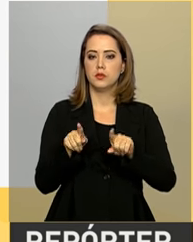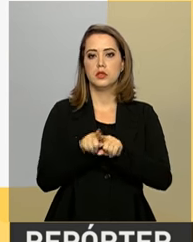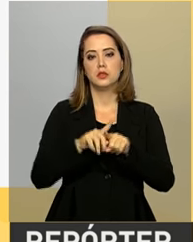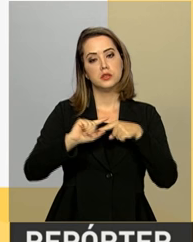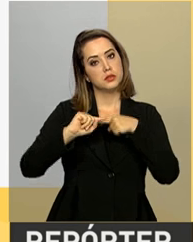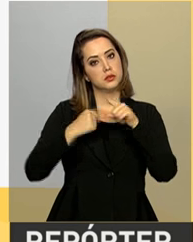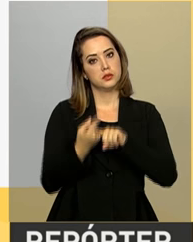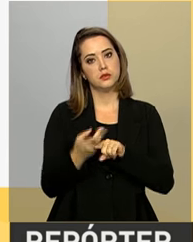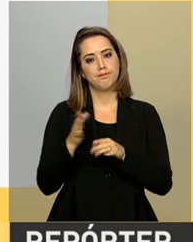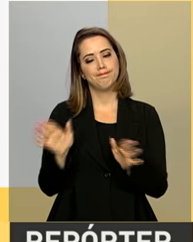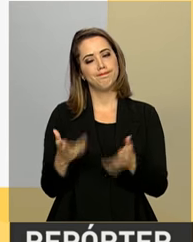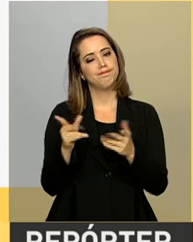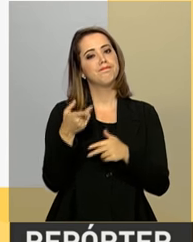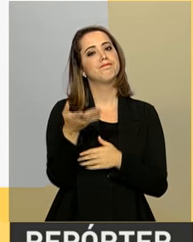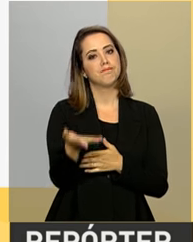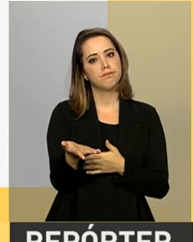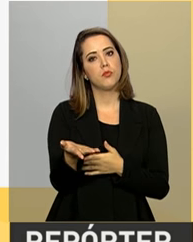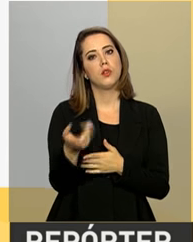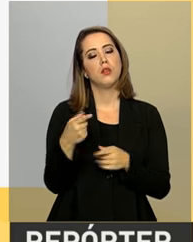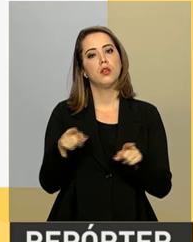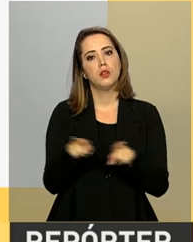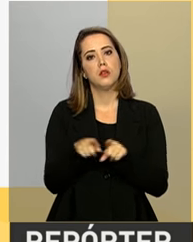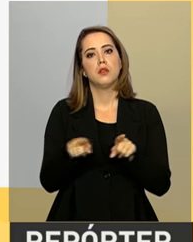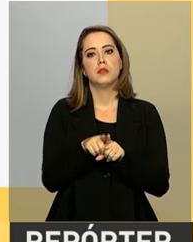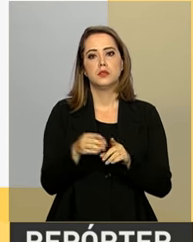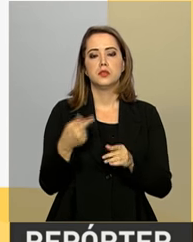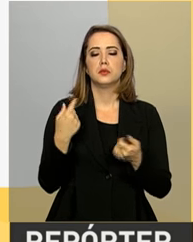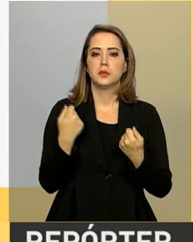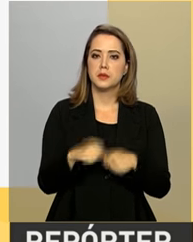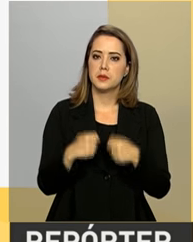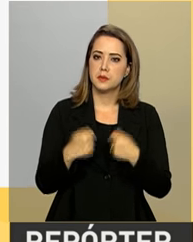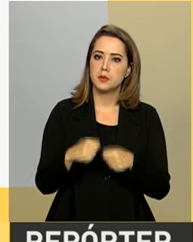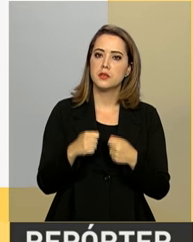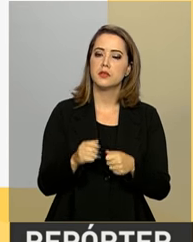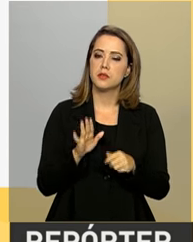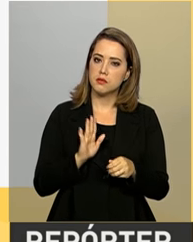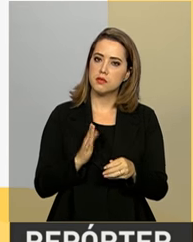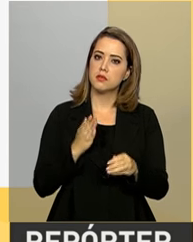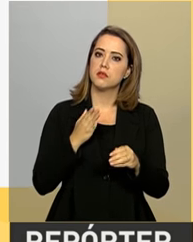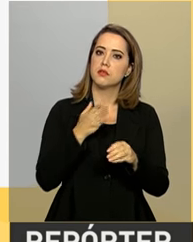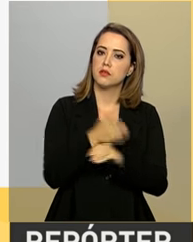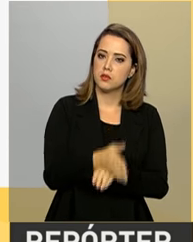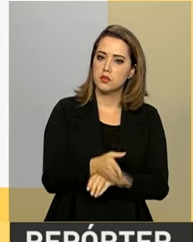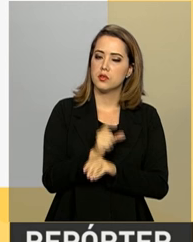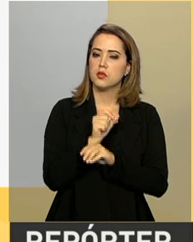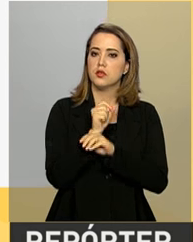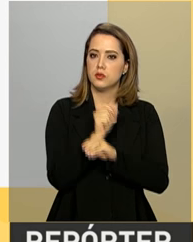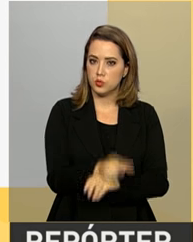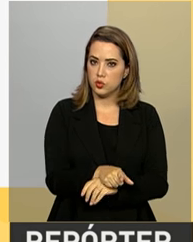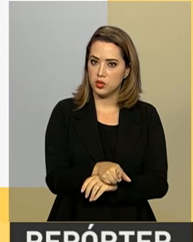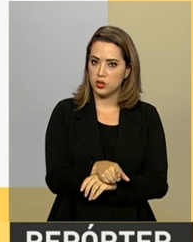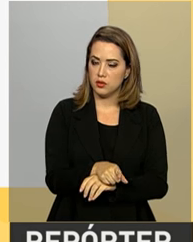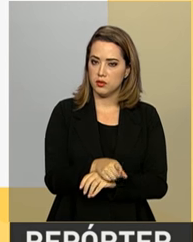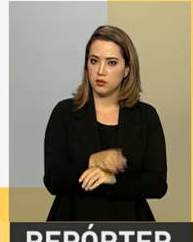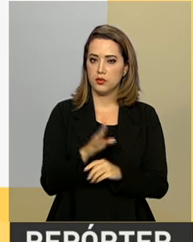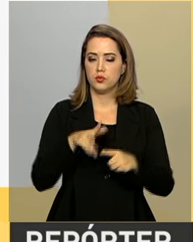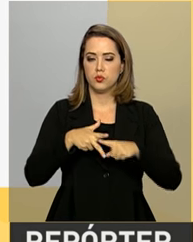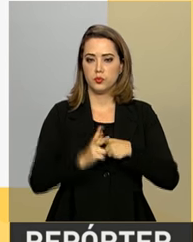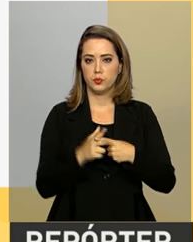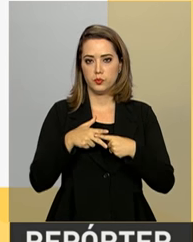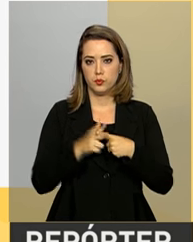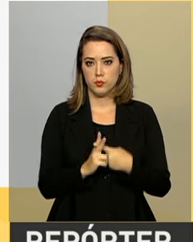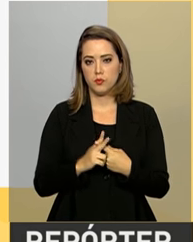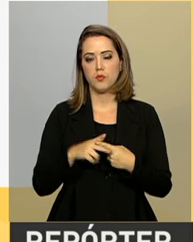naturalmente incentivá-los. E se for o caso, se o Legislativo me permitir também participar